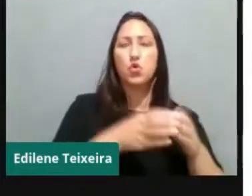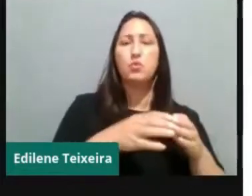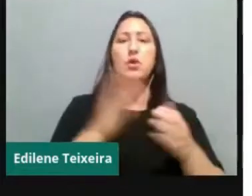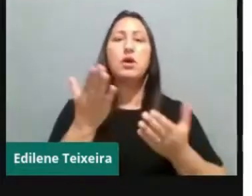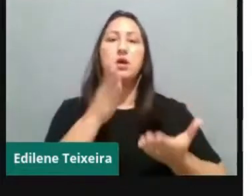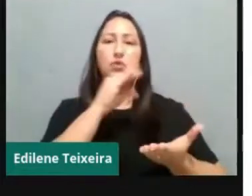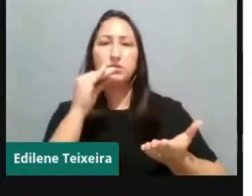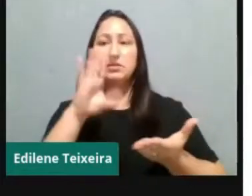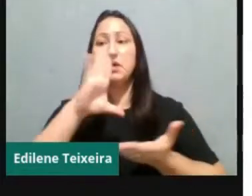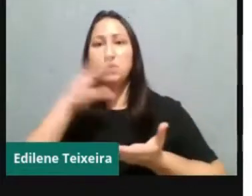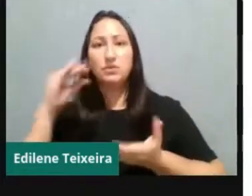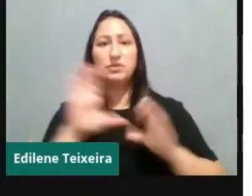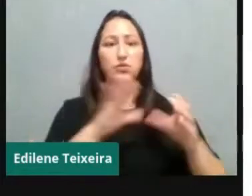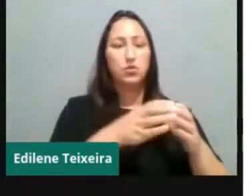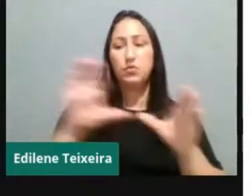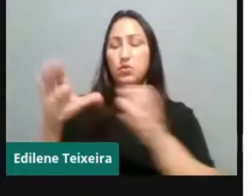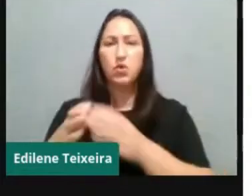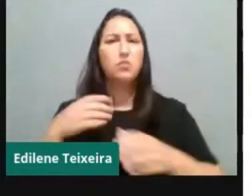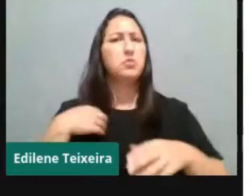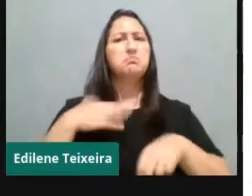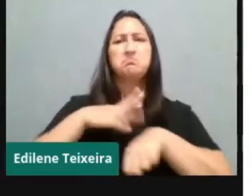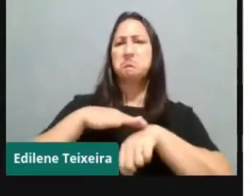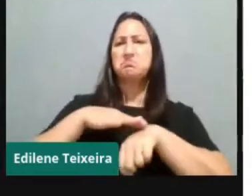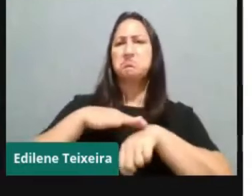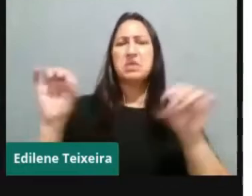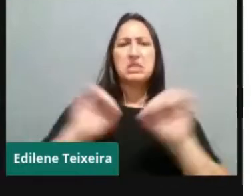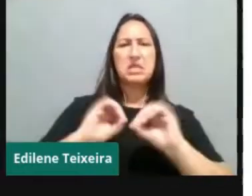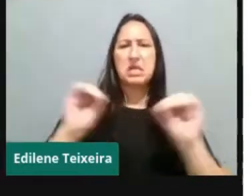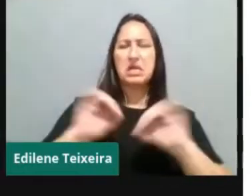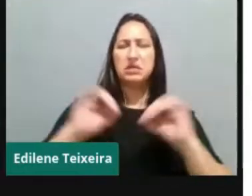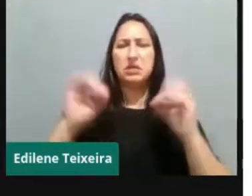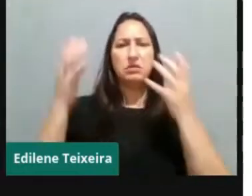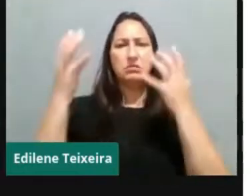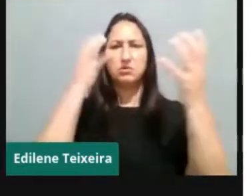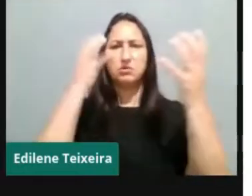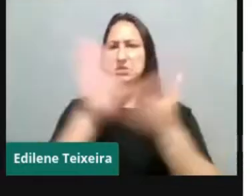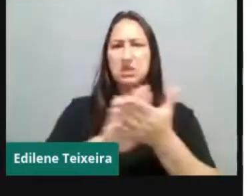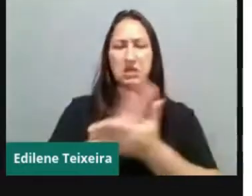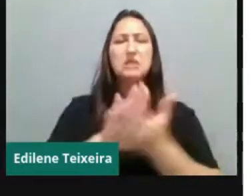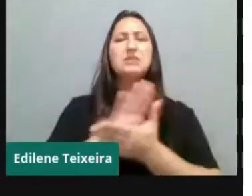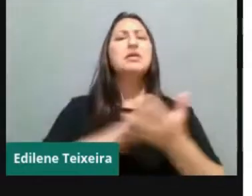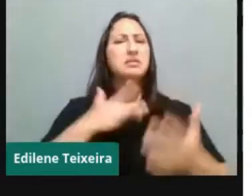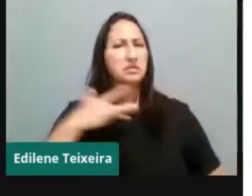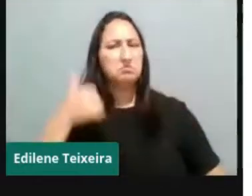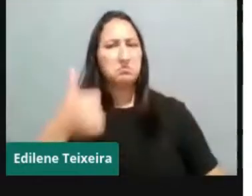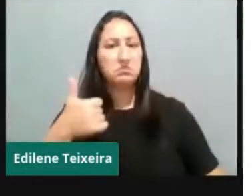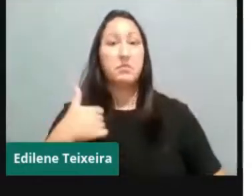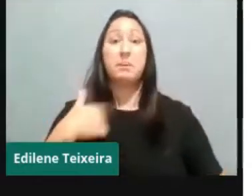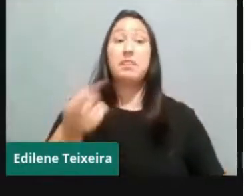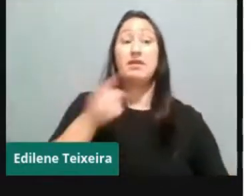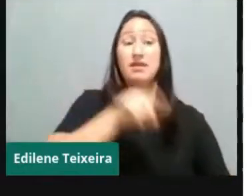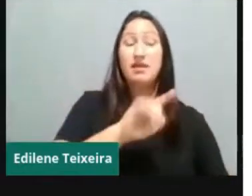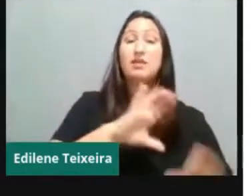2 grupos eram totalmente saudáveis, não tinham nenhum transtorno, mas alguns deles eram filhos de pais